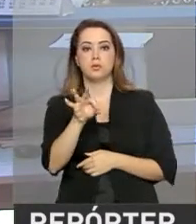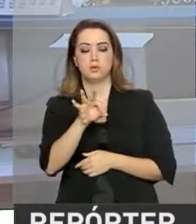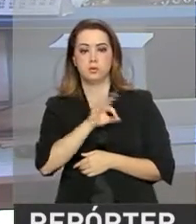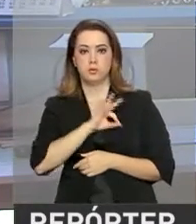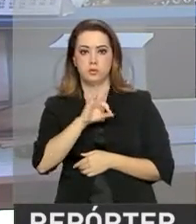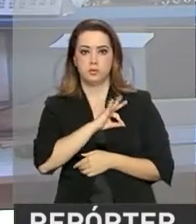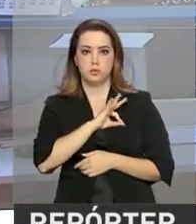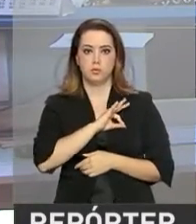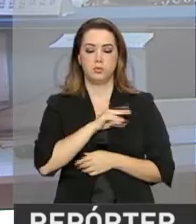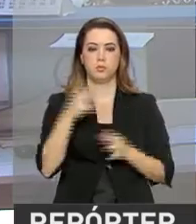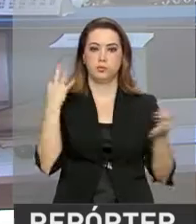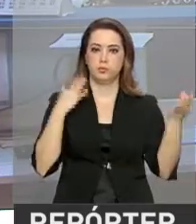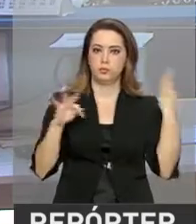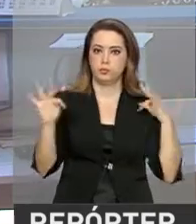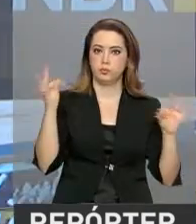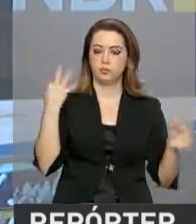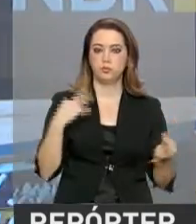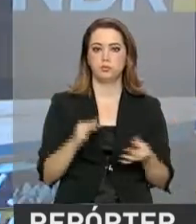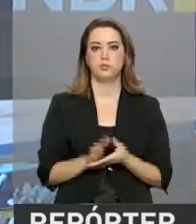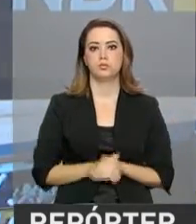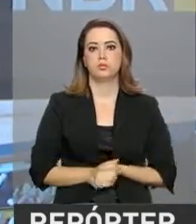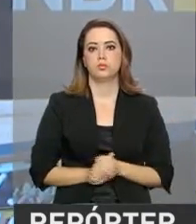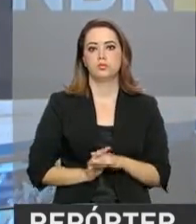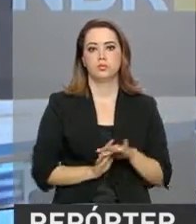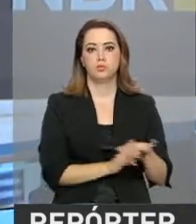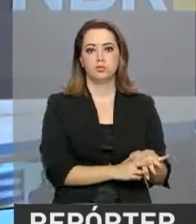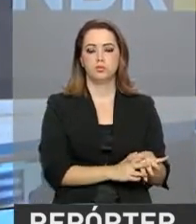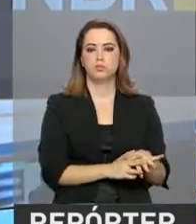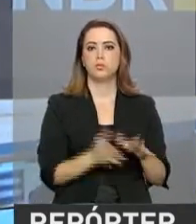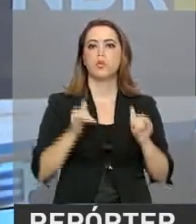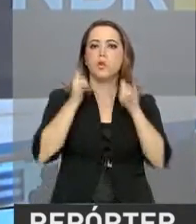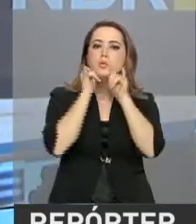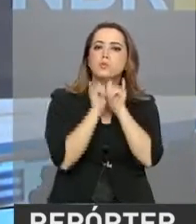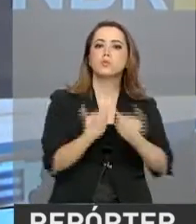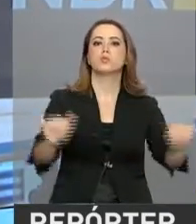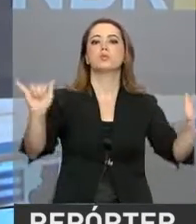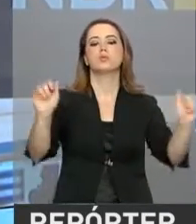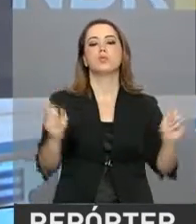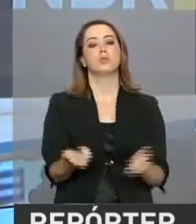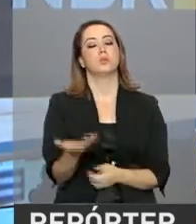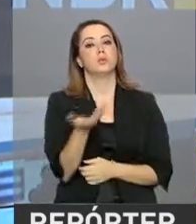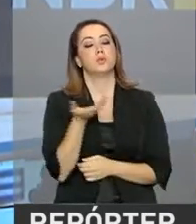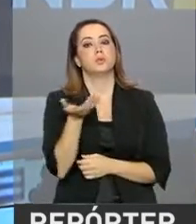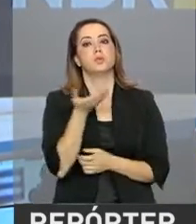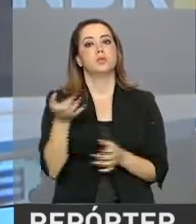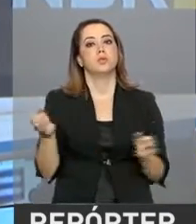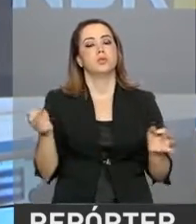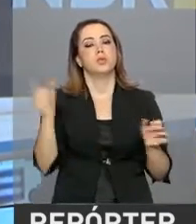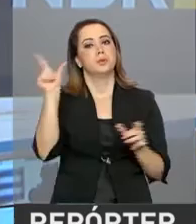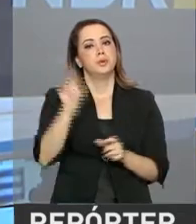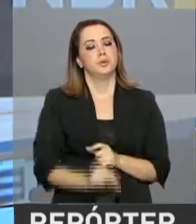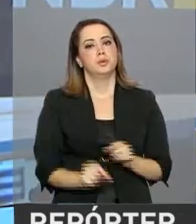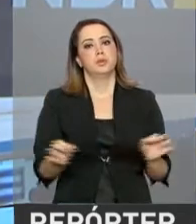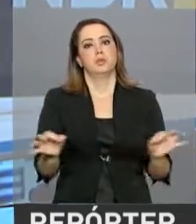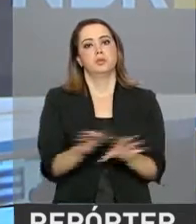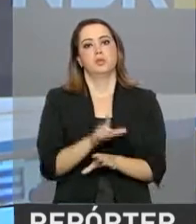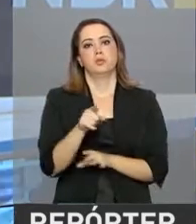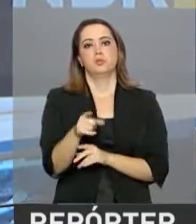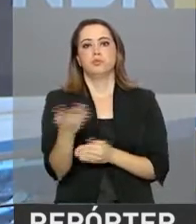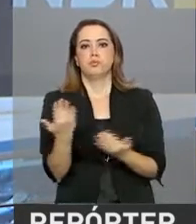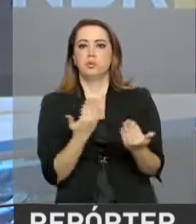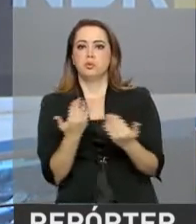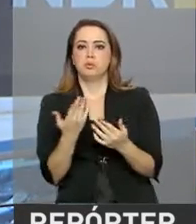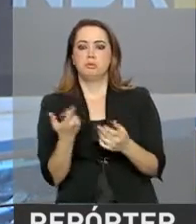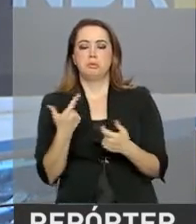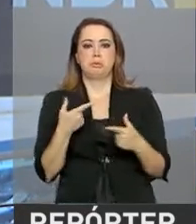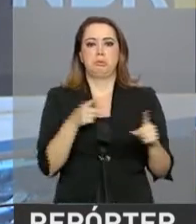de policiamento turístico e uma campanha pretende acabar com o clima de hostilidade entre brasil e argentina